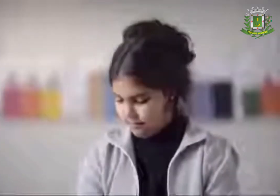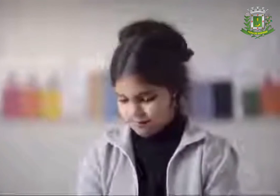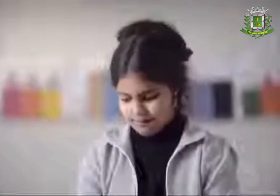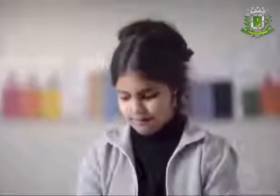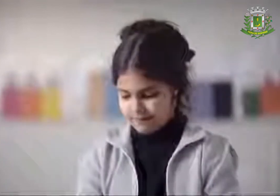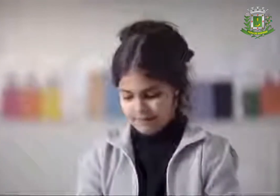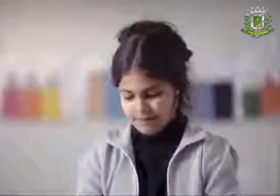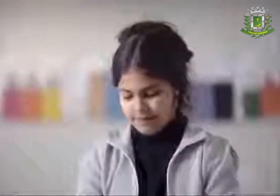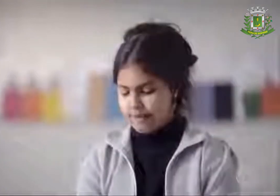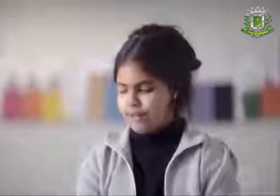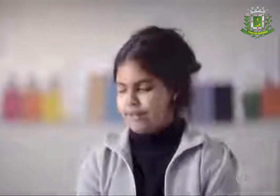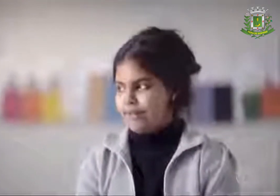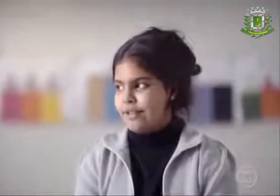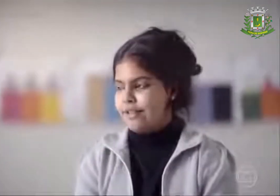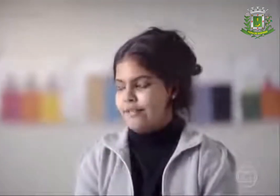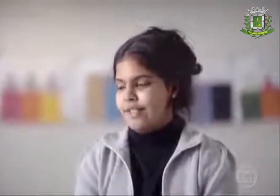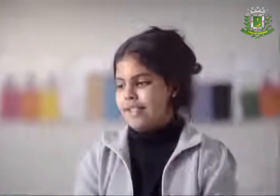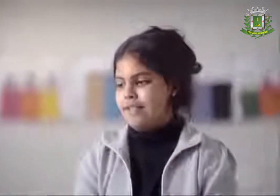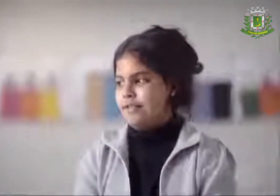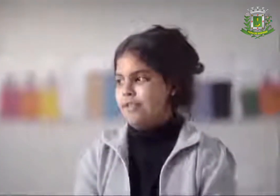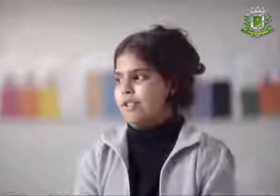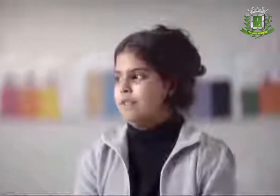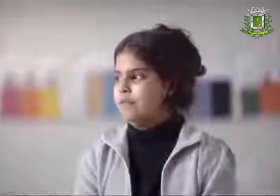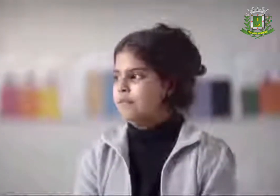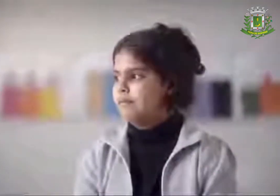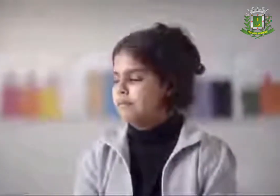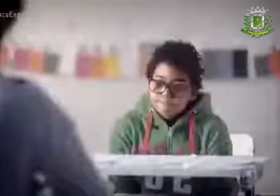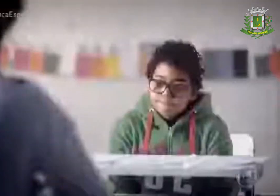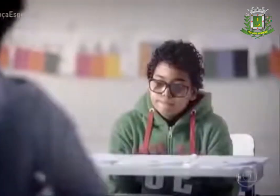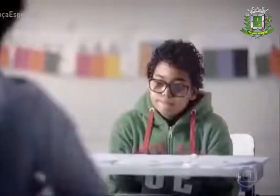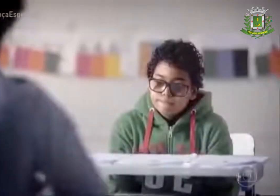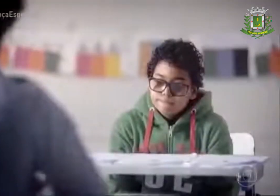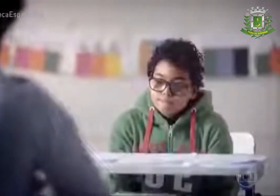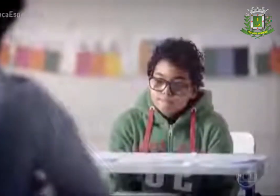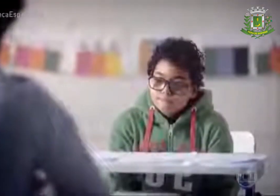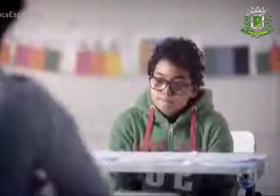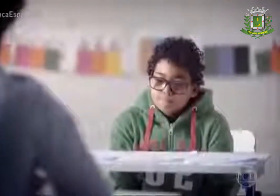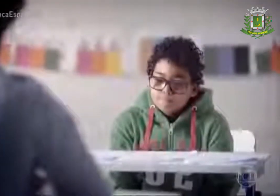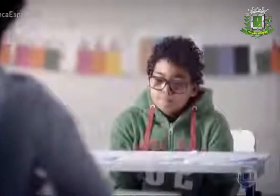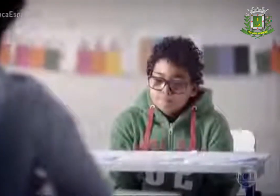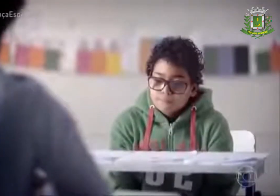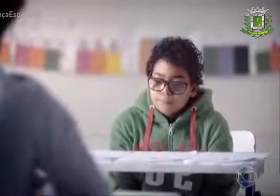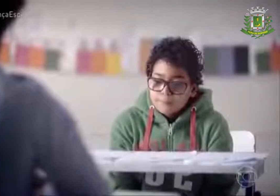Por quê? Por que eu não gosto de falar essas coisas? Quer ler de novo?